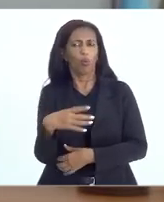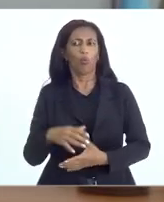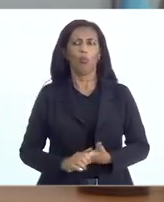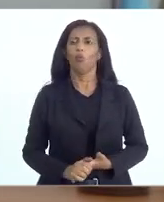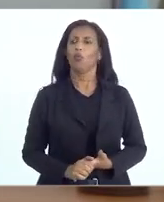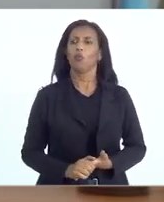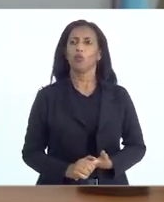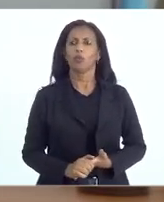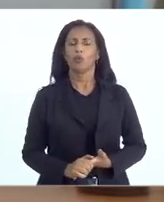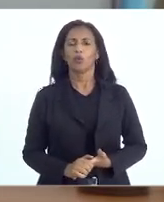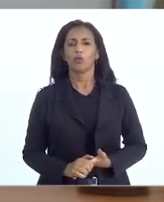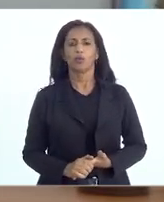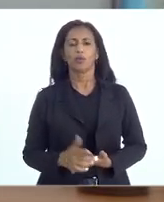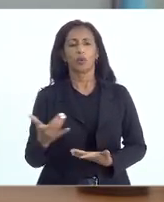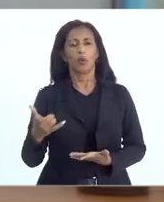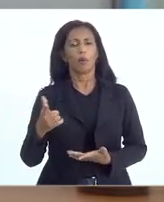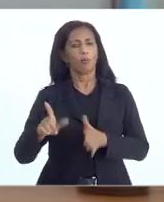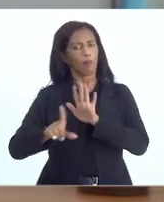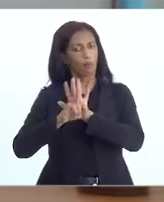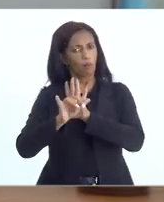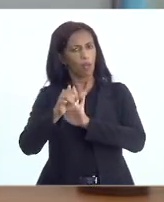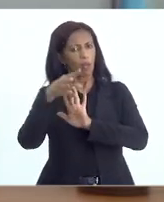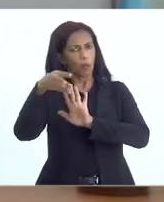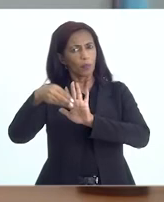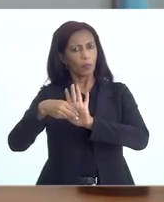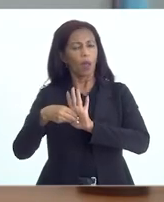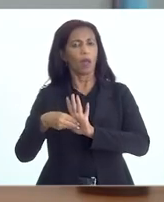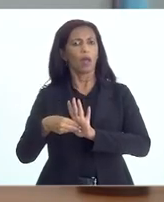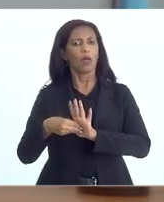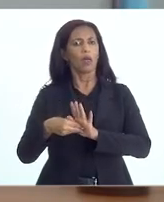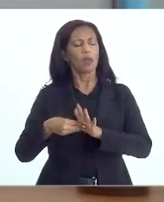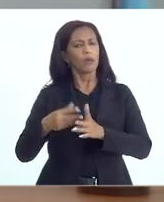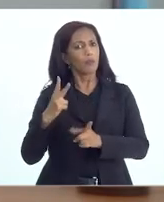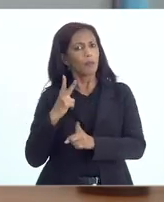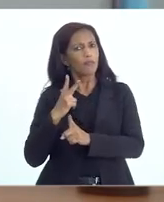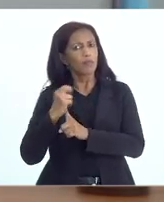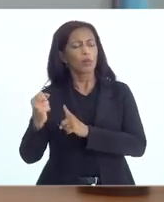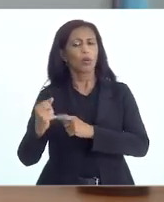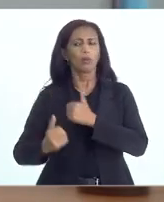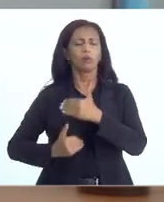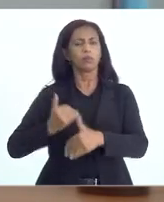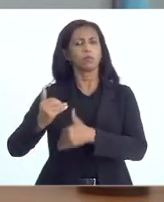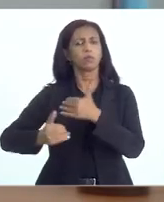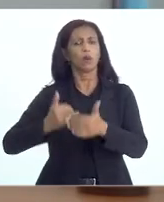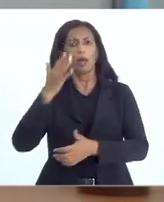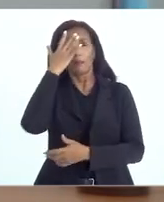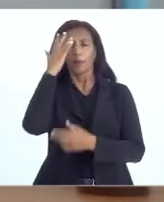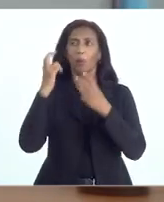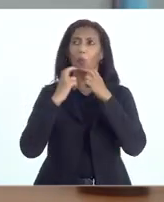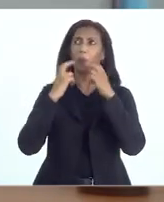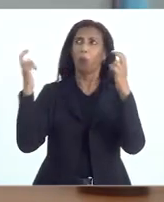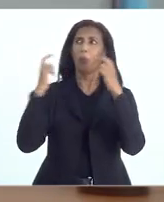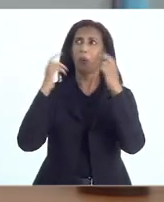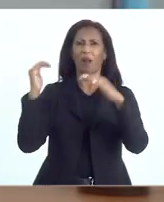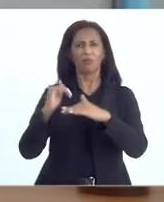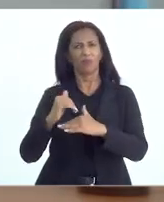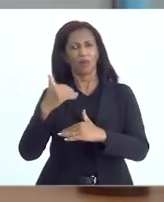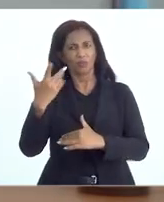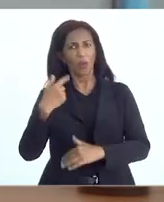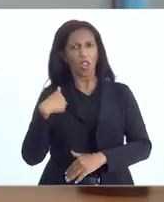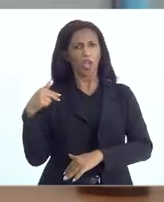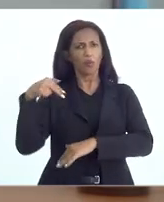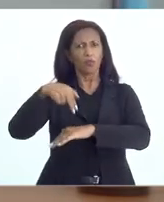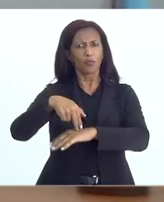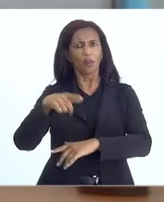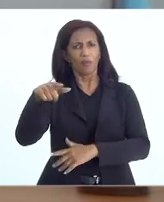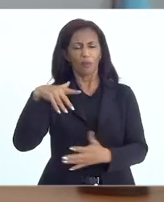novos limites etários impostos pela lê e que foi uma grande vitória da carreira e que Muitos daqueles que estavam gritando lado de fora e eu tive presente